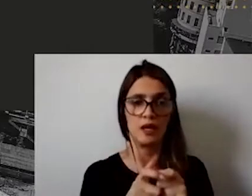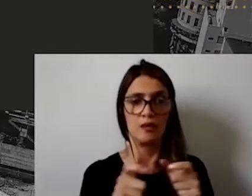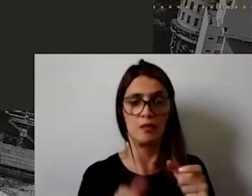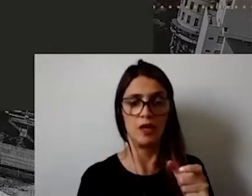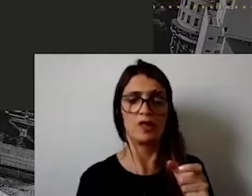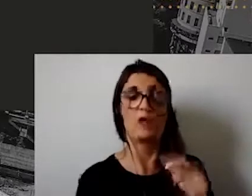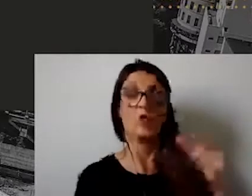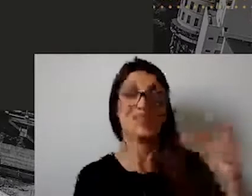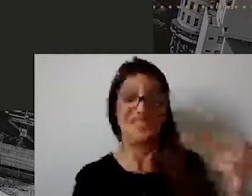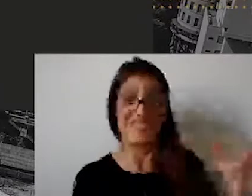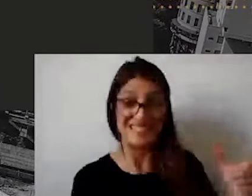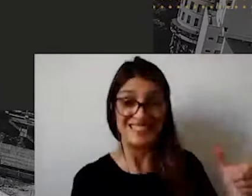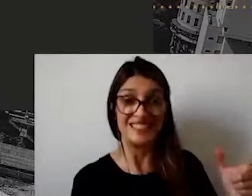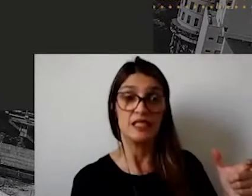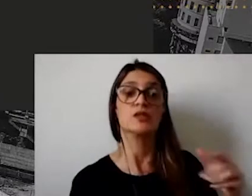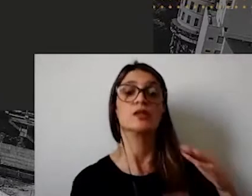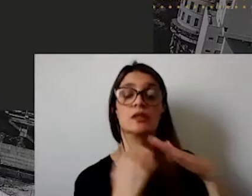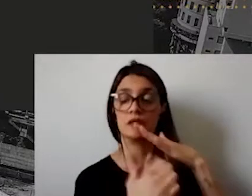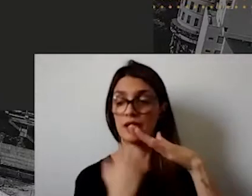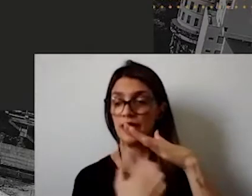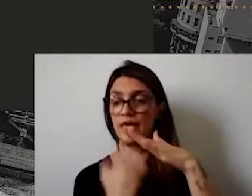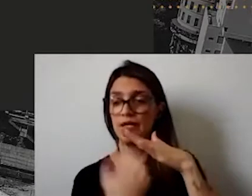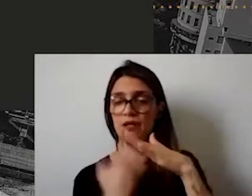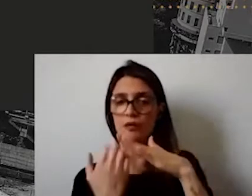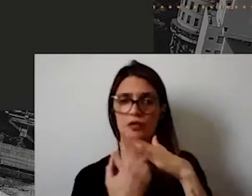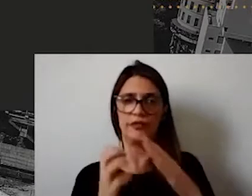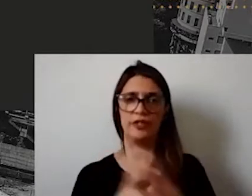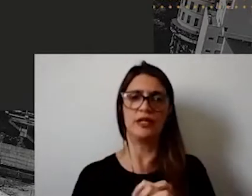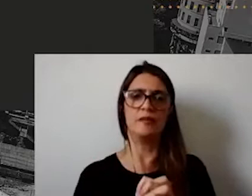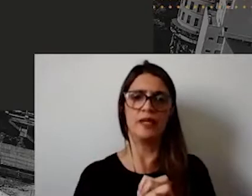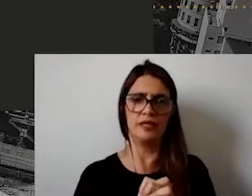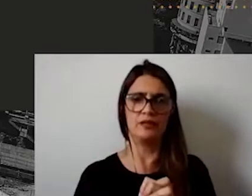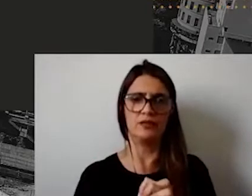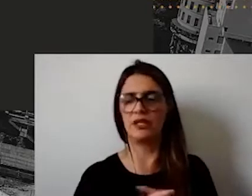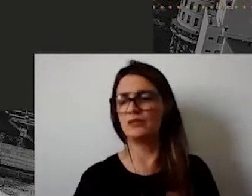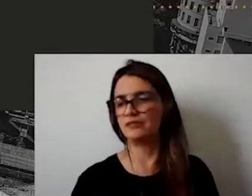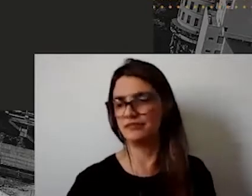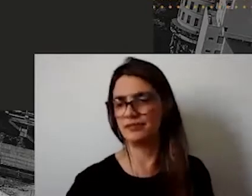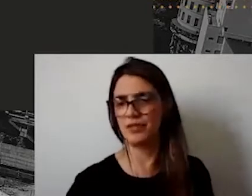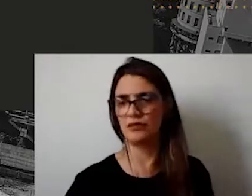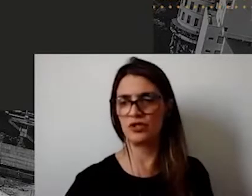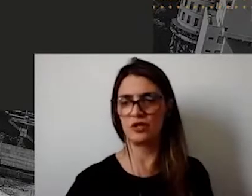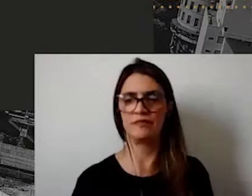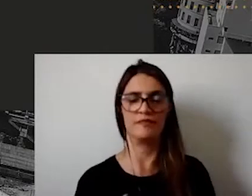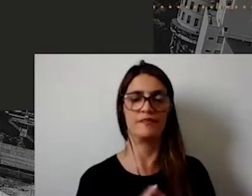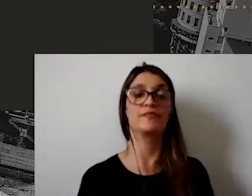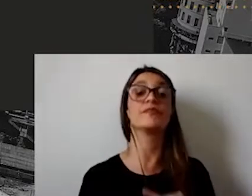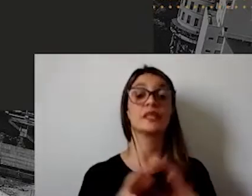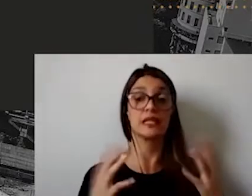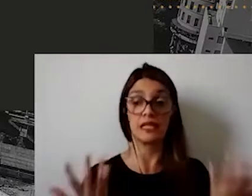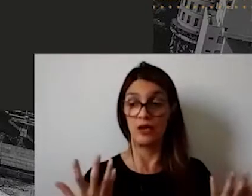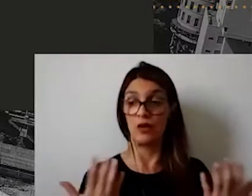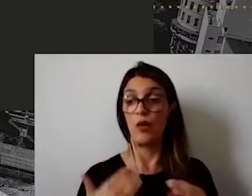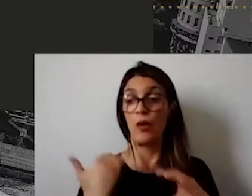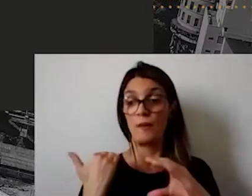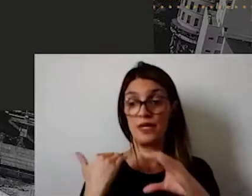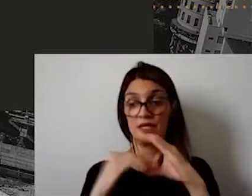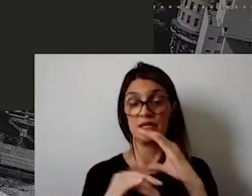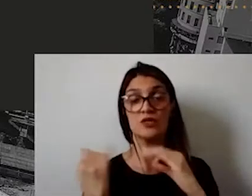da Amazônia que muitas vezes não são visíveis. Então, acho que uma mensagem importante